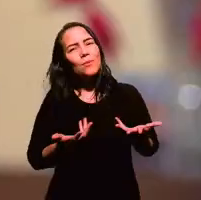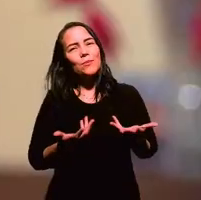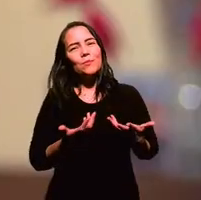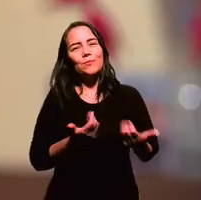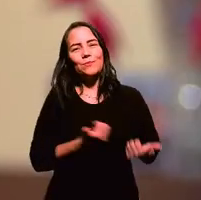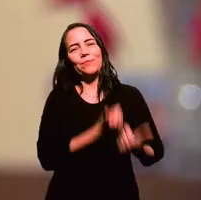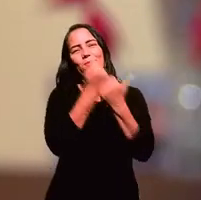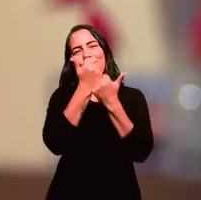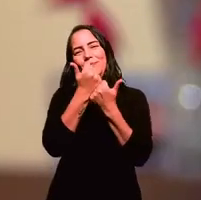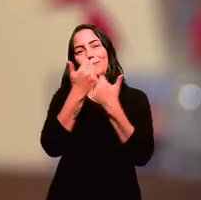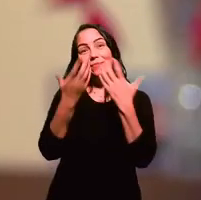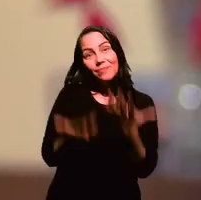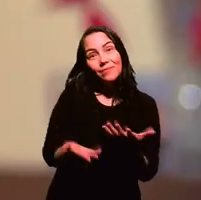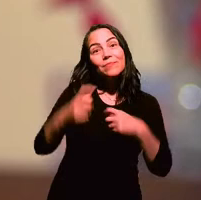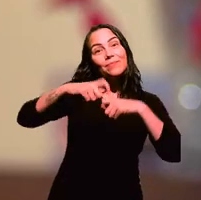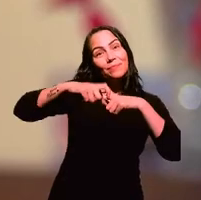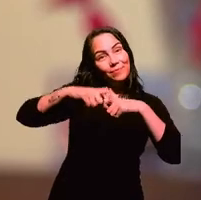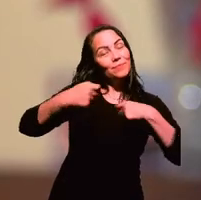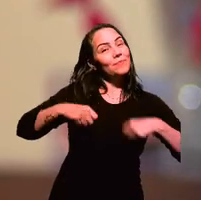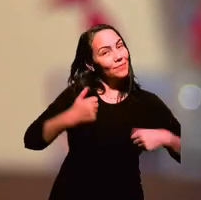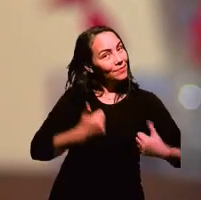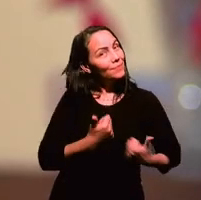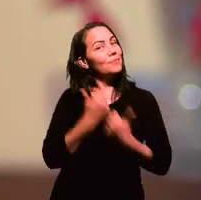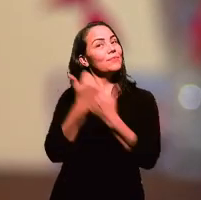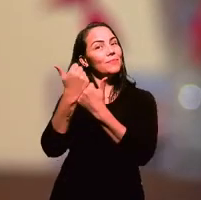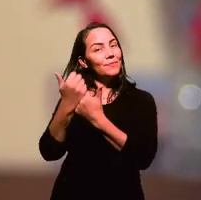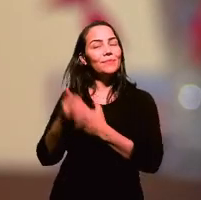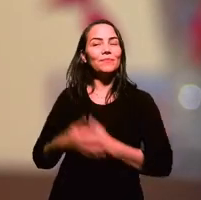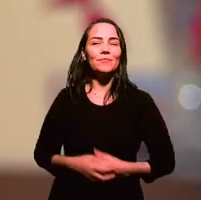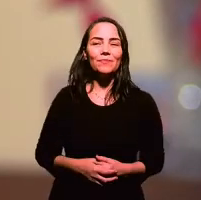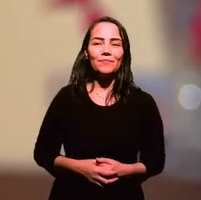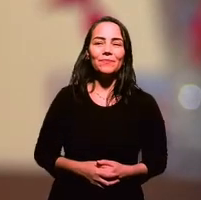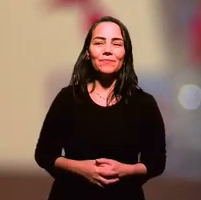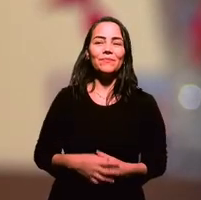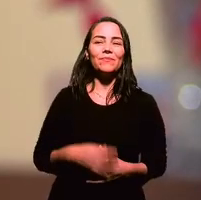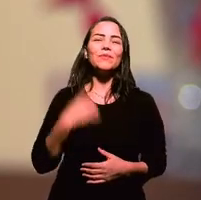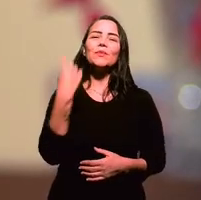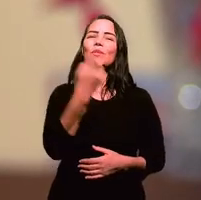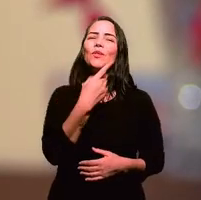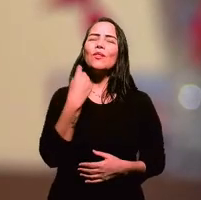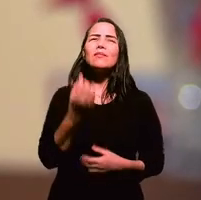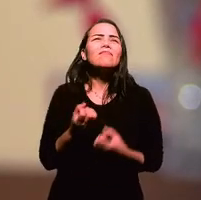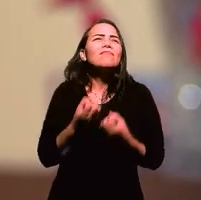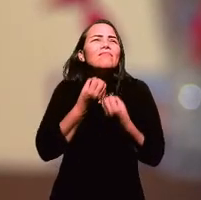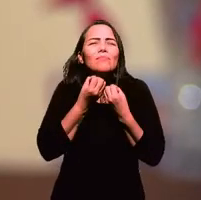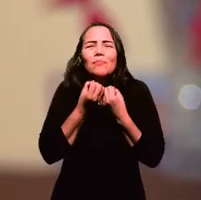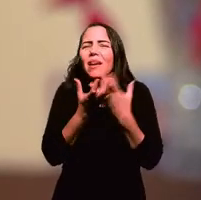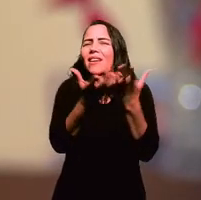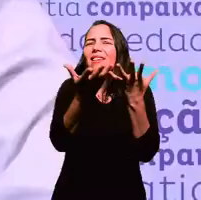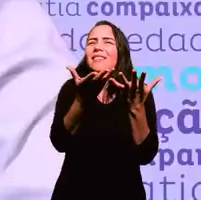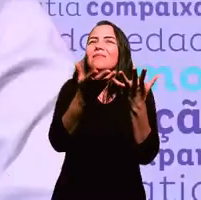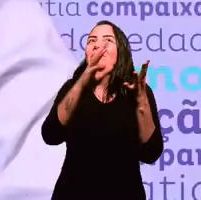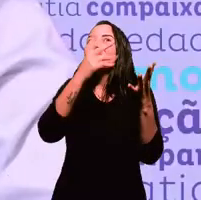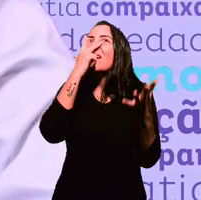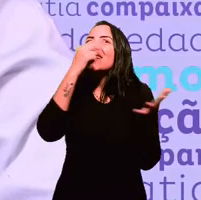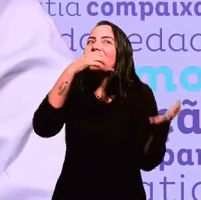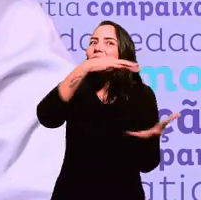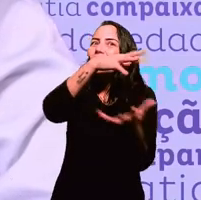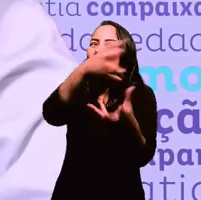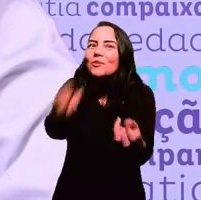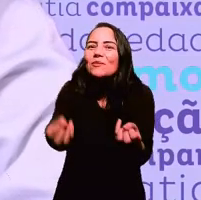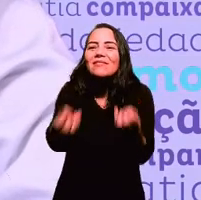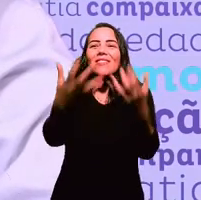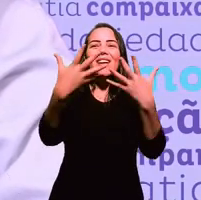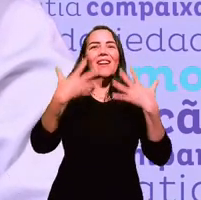apoio. A gente sempre recebe em troca. Tudo que você faz de bem, você recebe. É muito